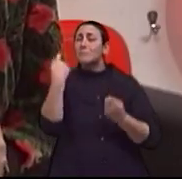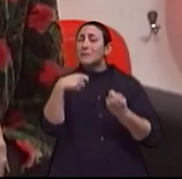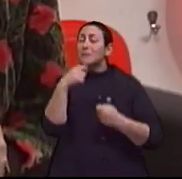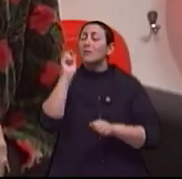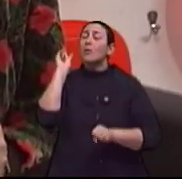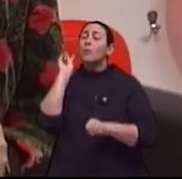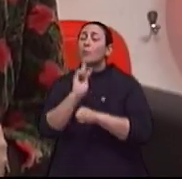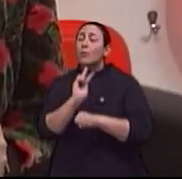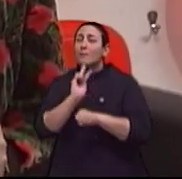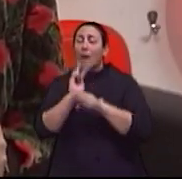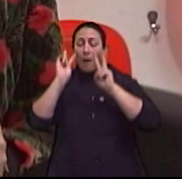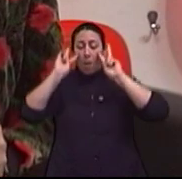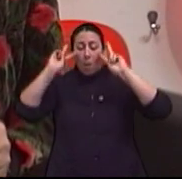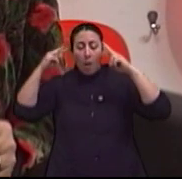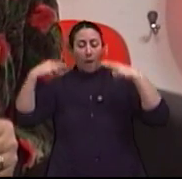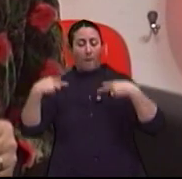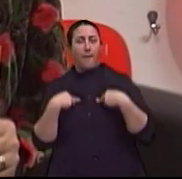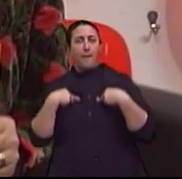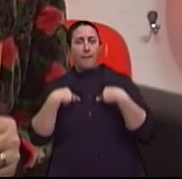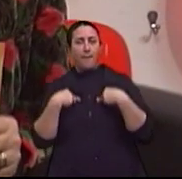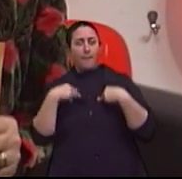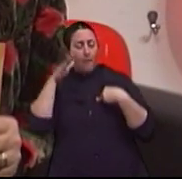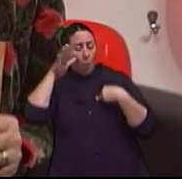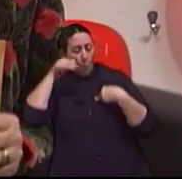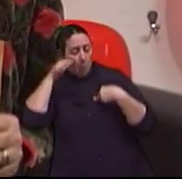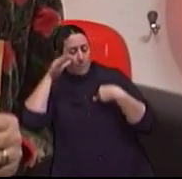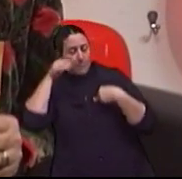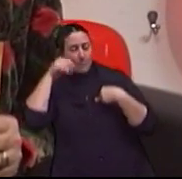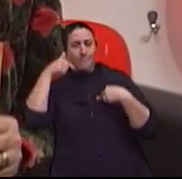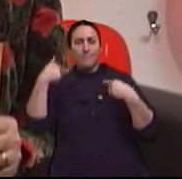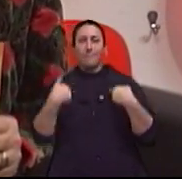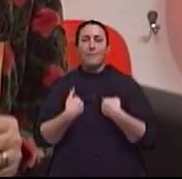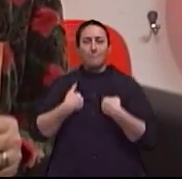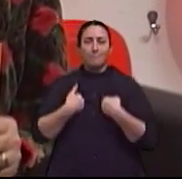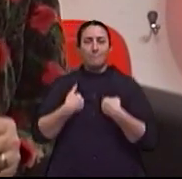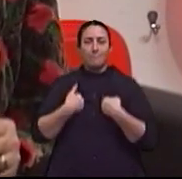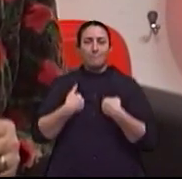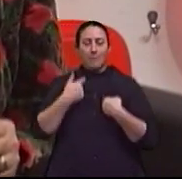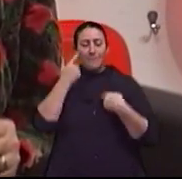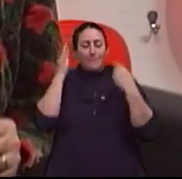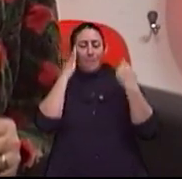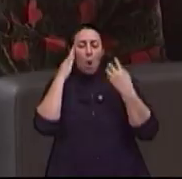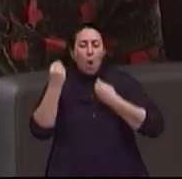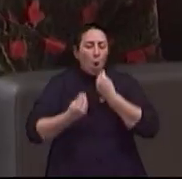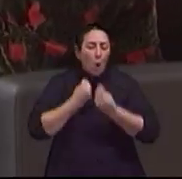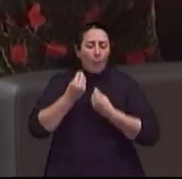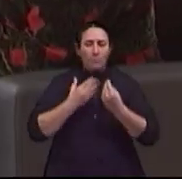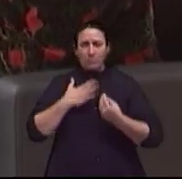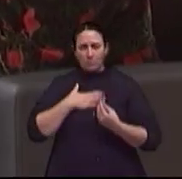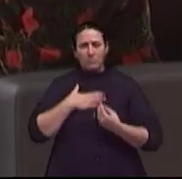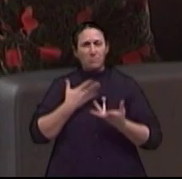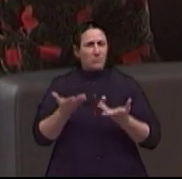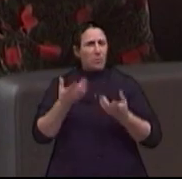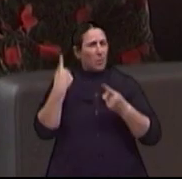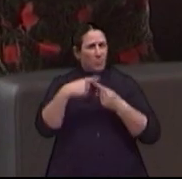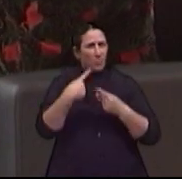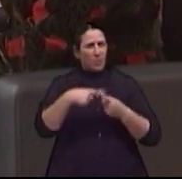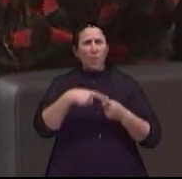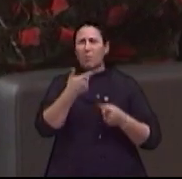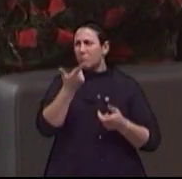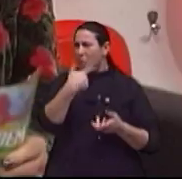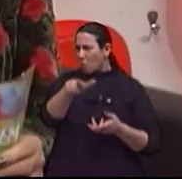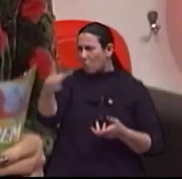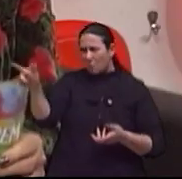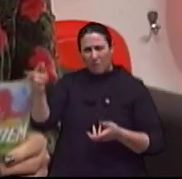se auto-observar para saber como é que eu estou agindo e interagindo isso que tu coloca né Será que os outros não estão falando